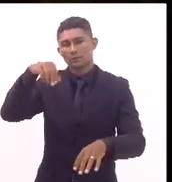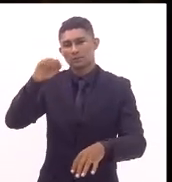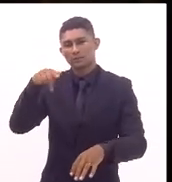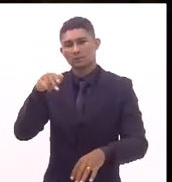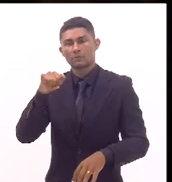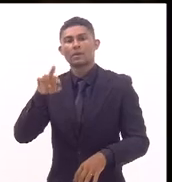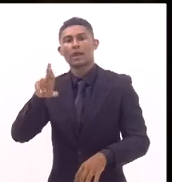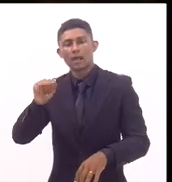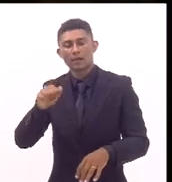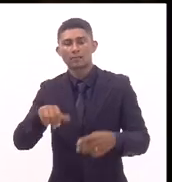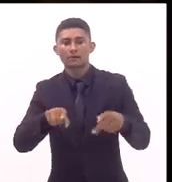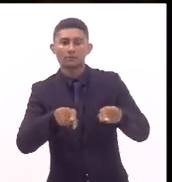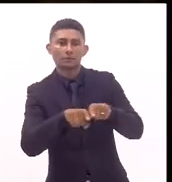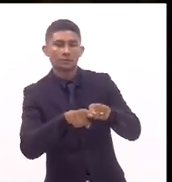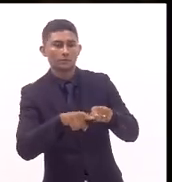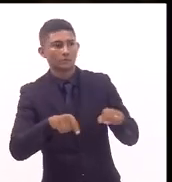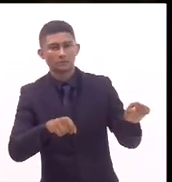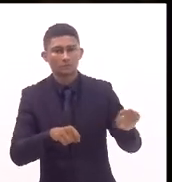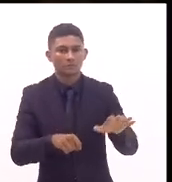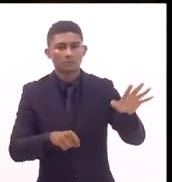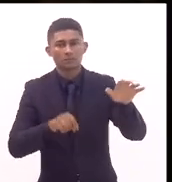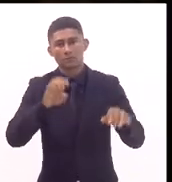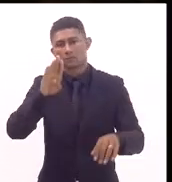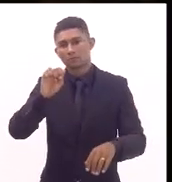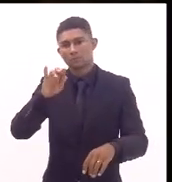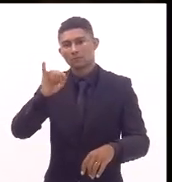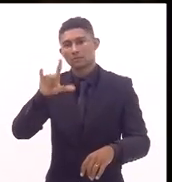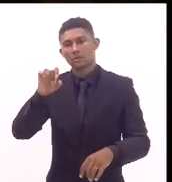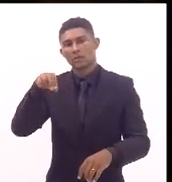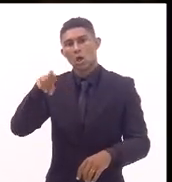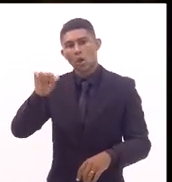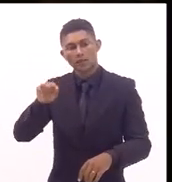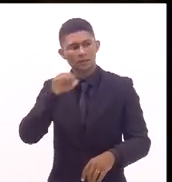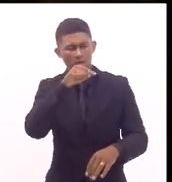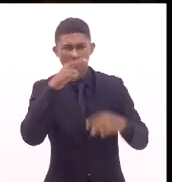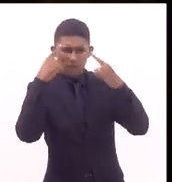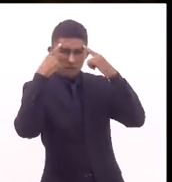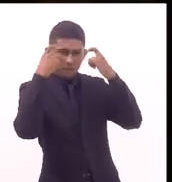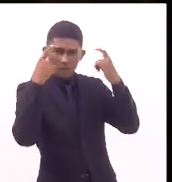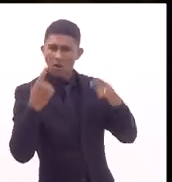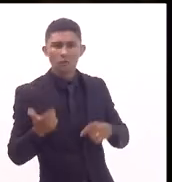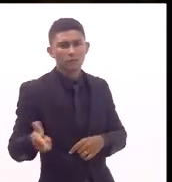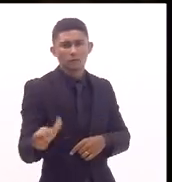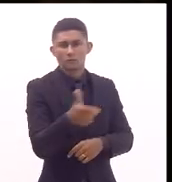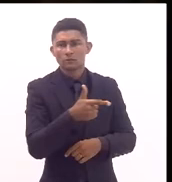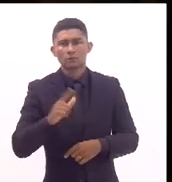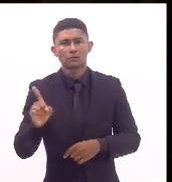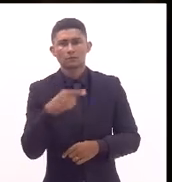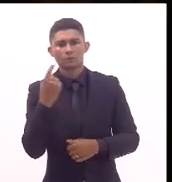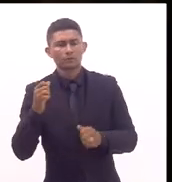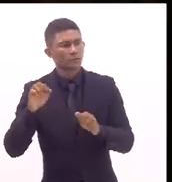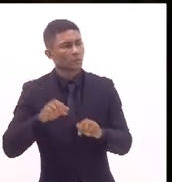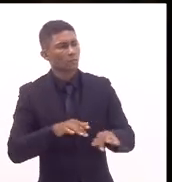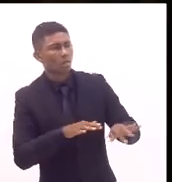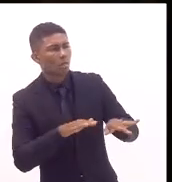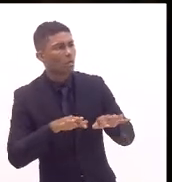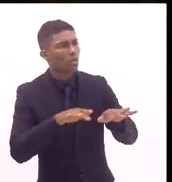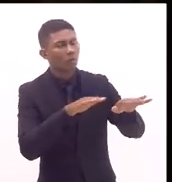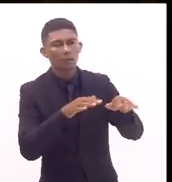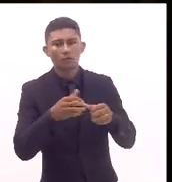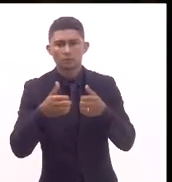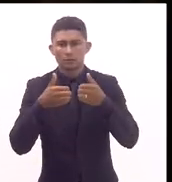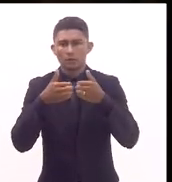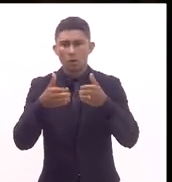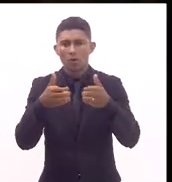e Babilônia ou não sabe tá estudantil não tinha violência subir uma menina década de 60 pegar a